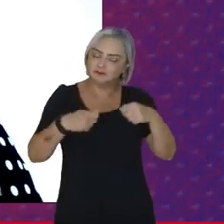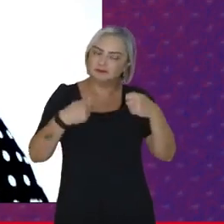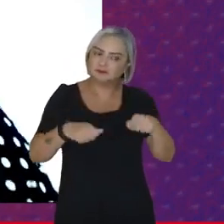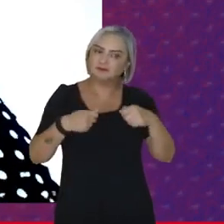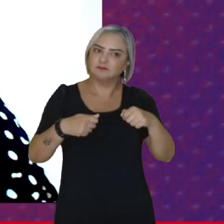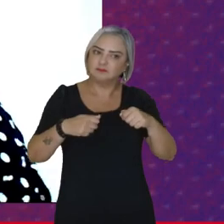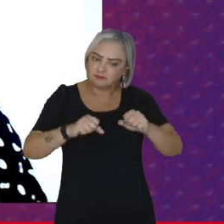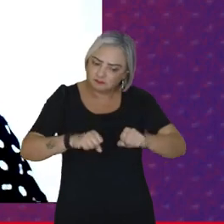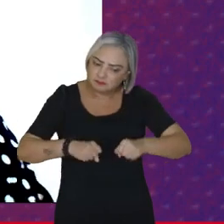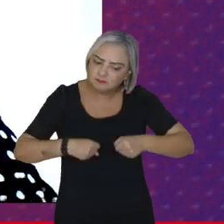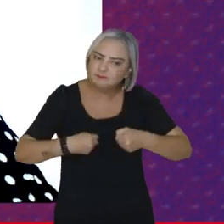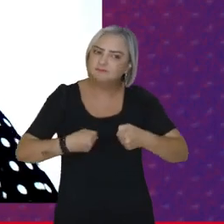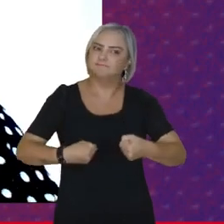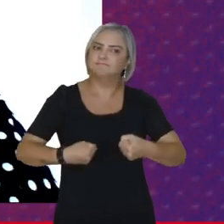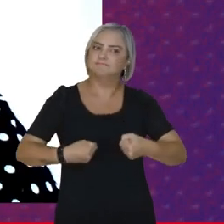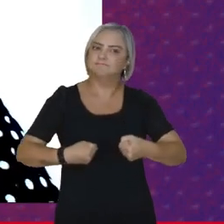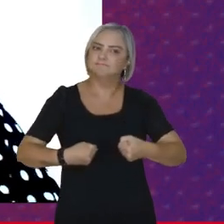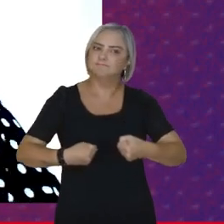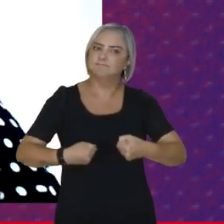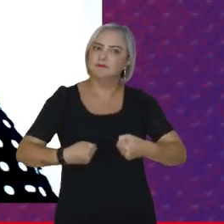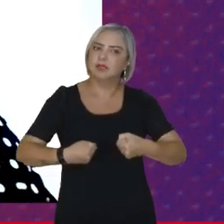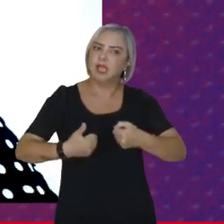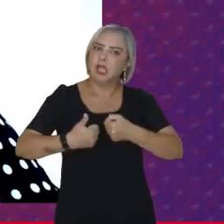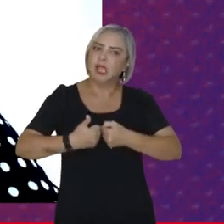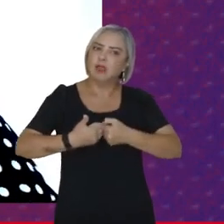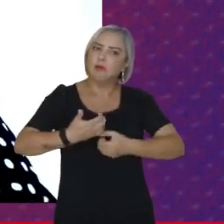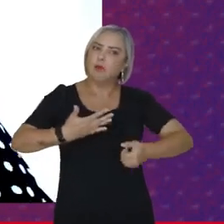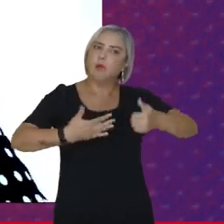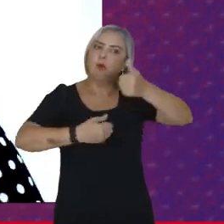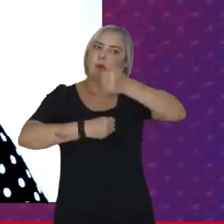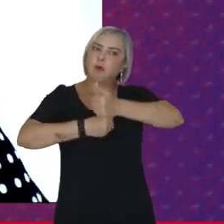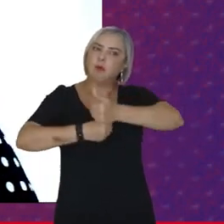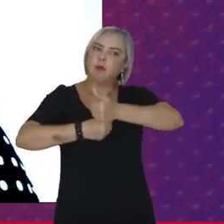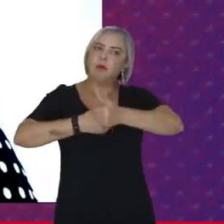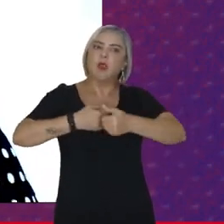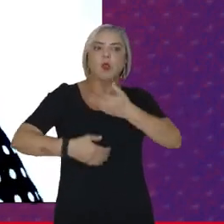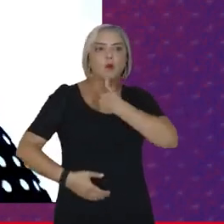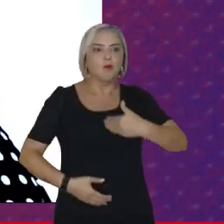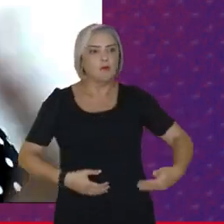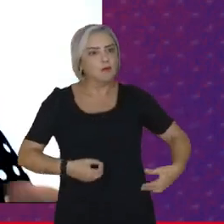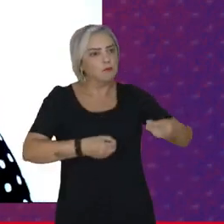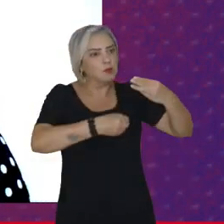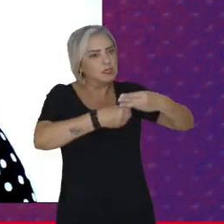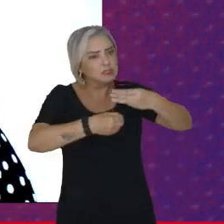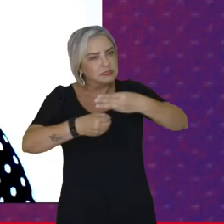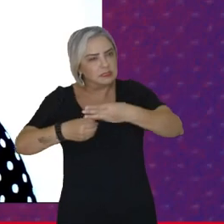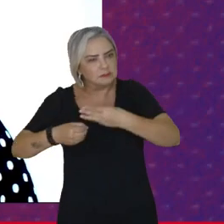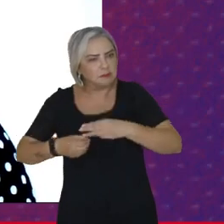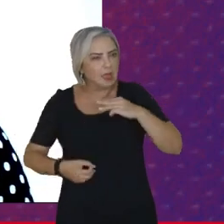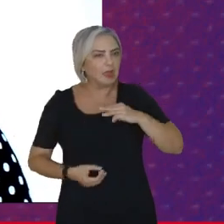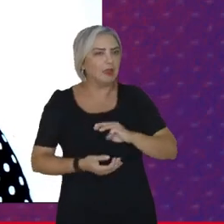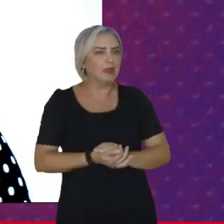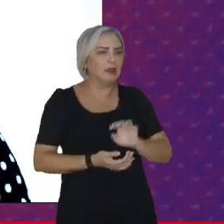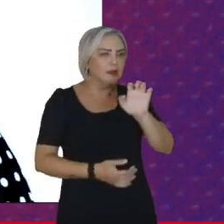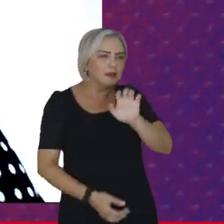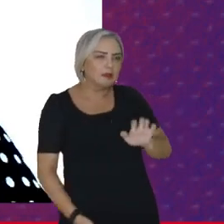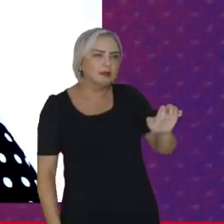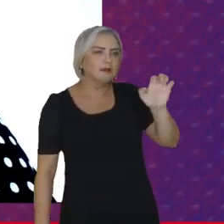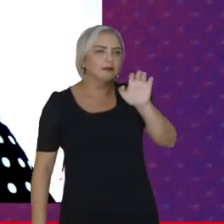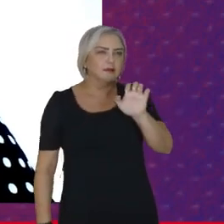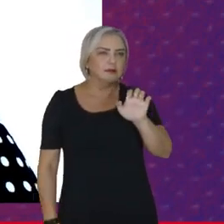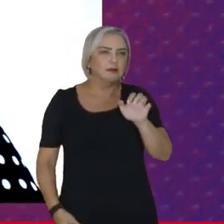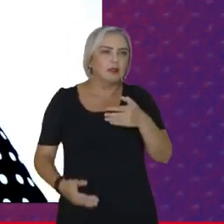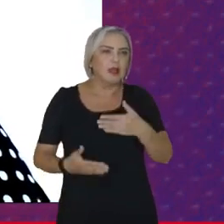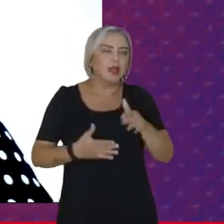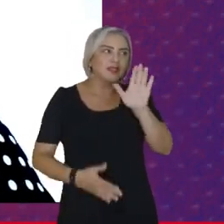ser enfrentadas e colocadas como prioridades pelos governos municipais, estaduais, ou pelo governo em